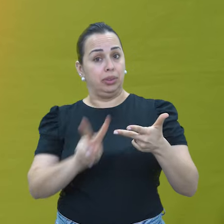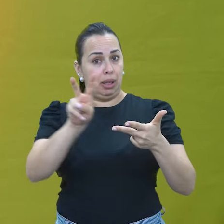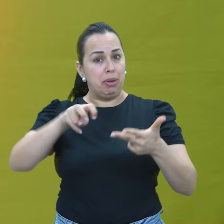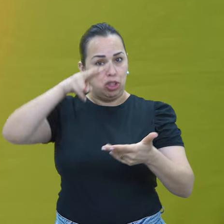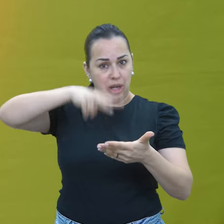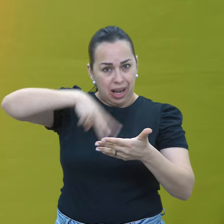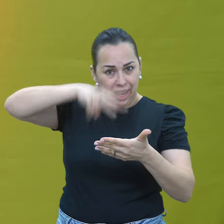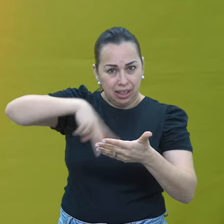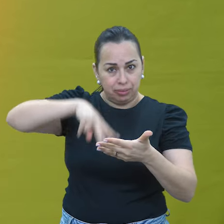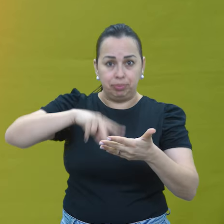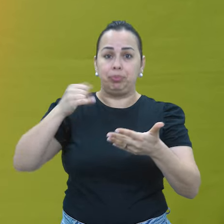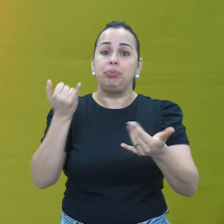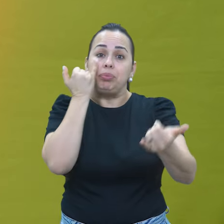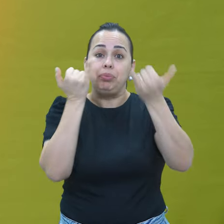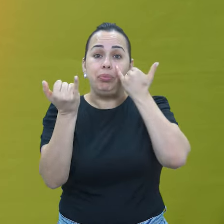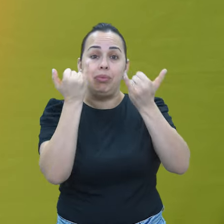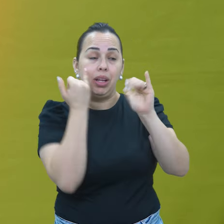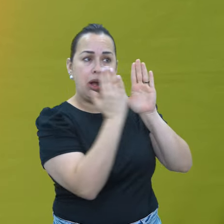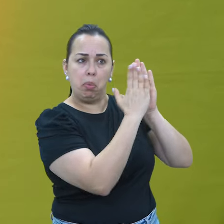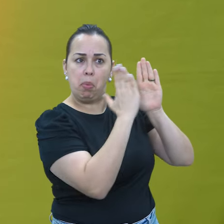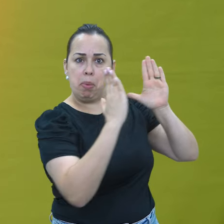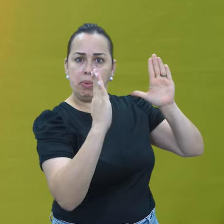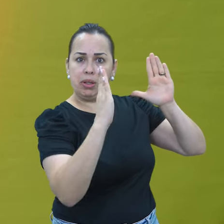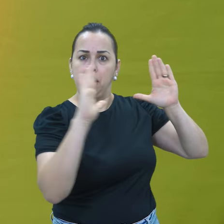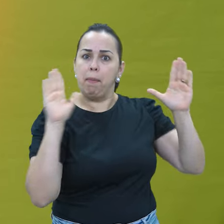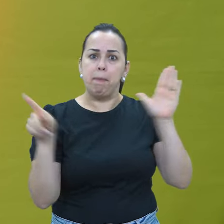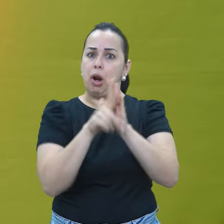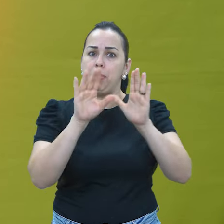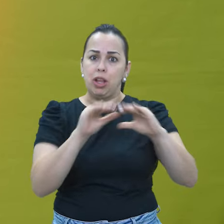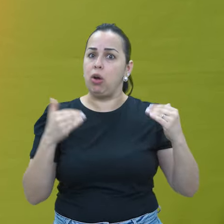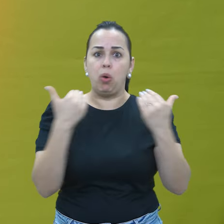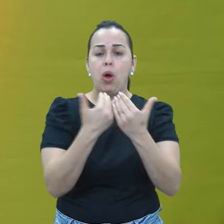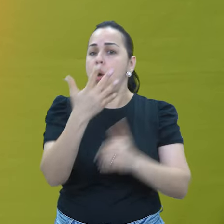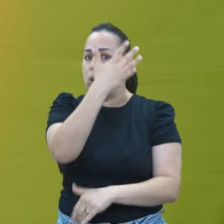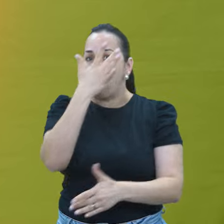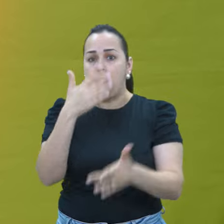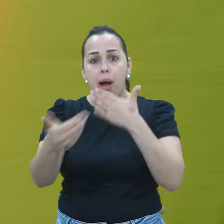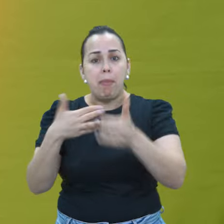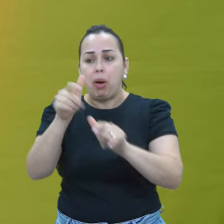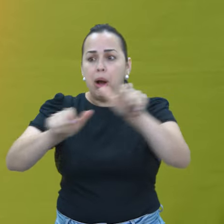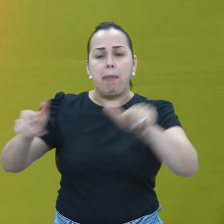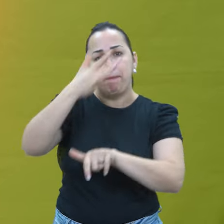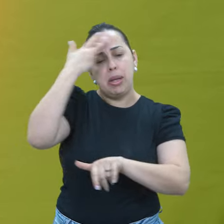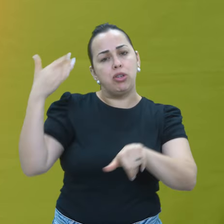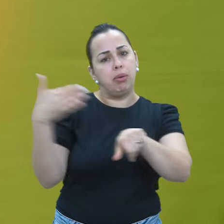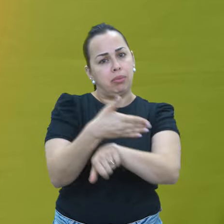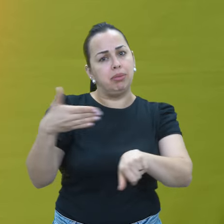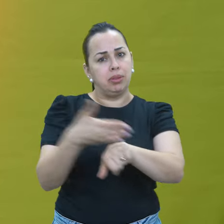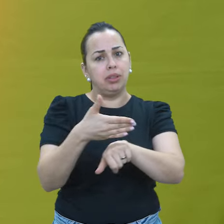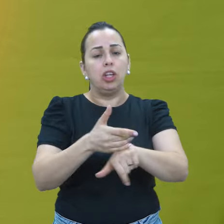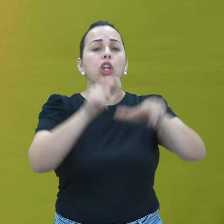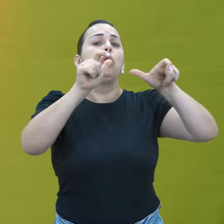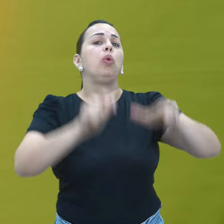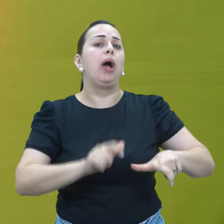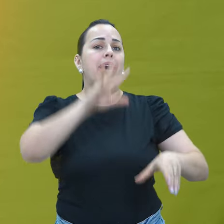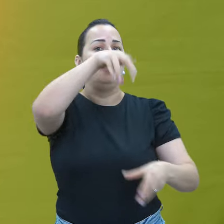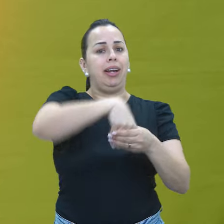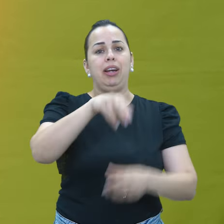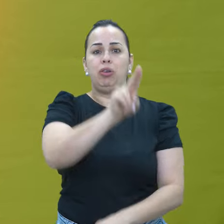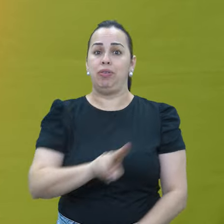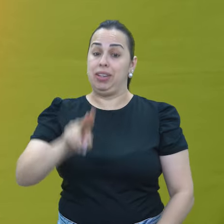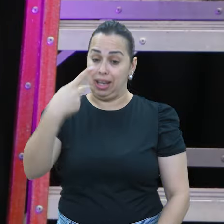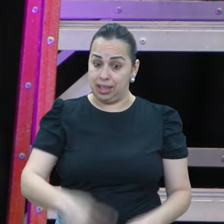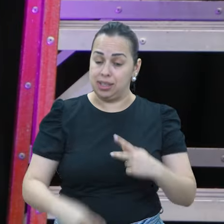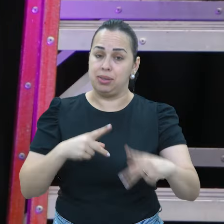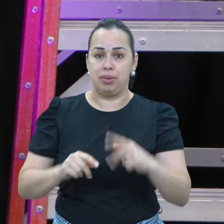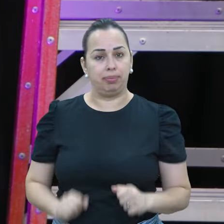leitura, hoje tem informações sobre uma biblioteca comunitária disponível para qualquer pessoa interessada lá no campus de uma universidade